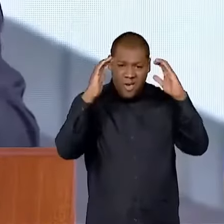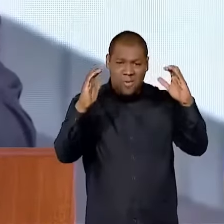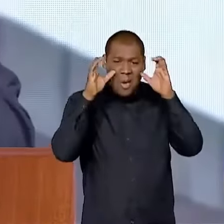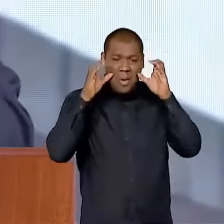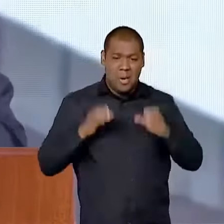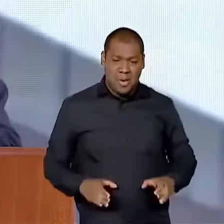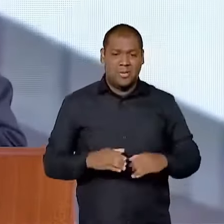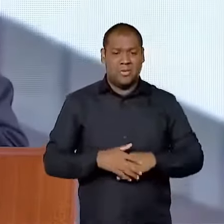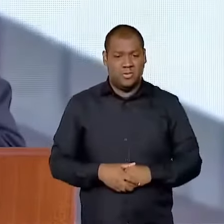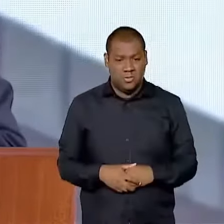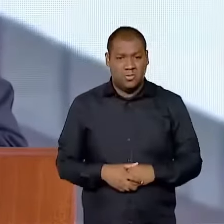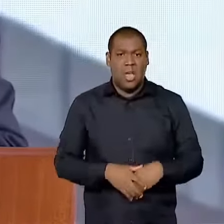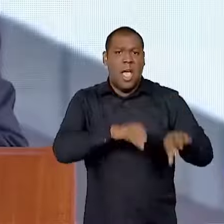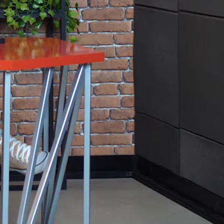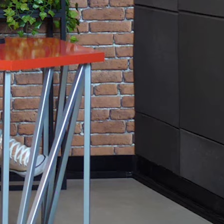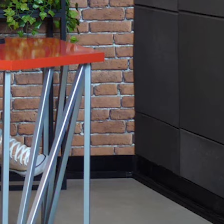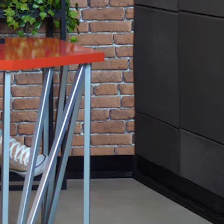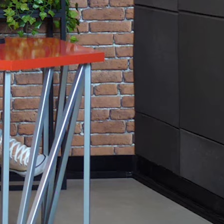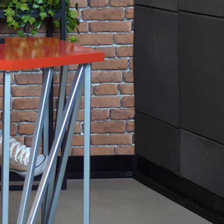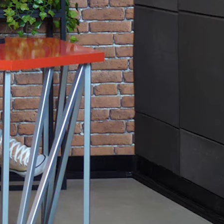sem educação a gente não conquista.